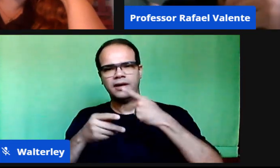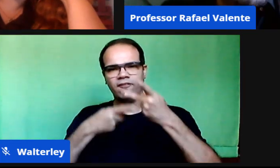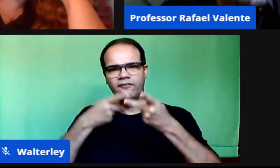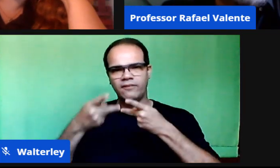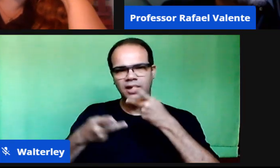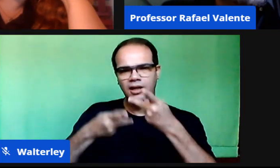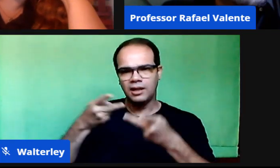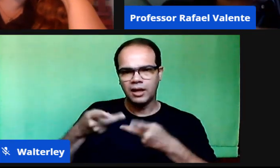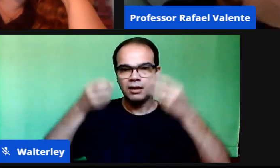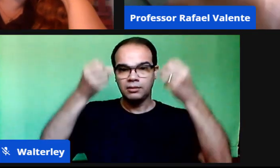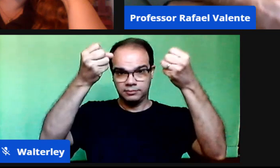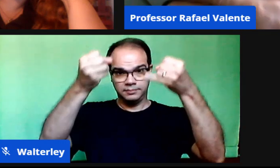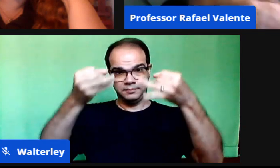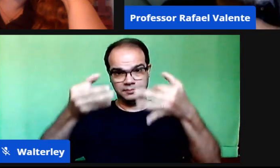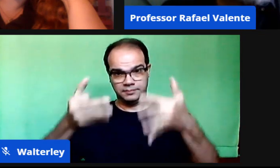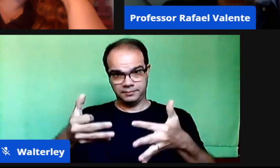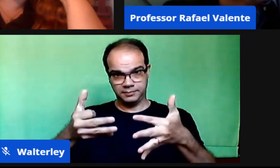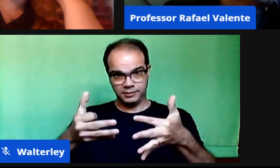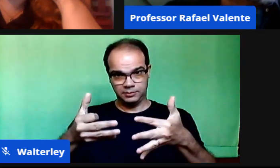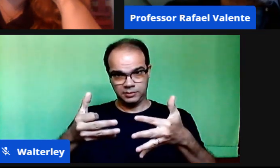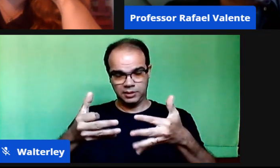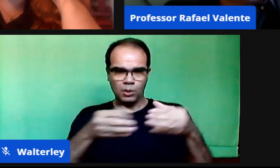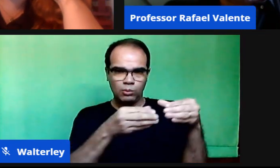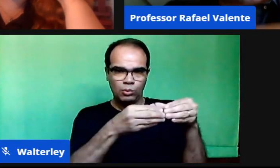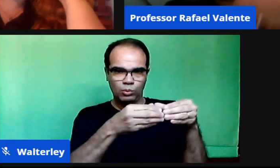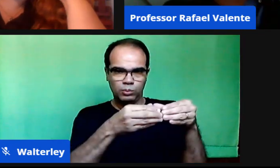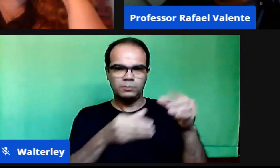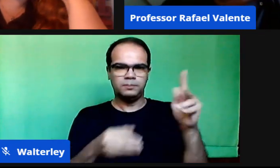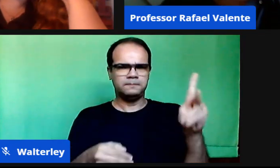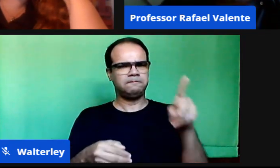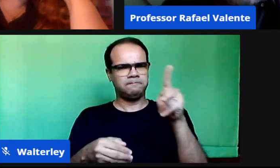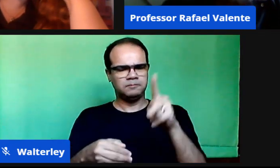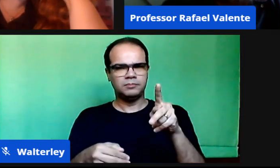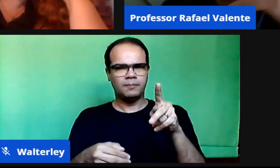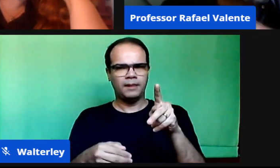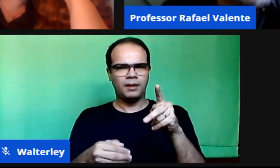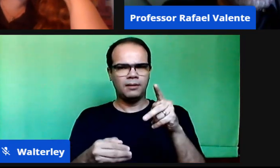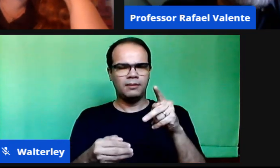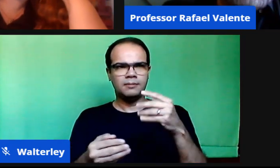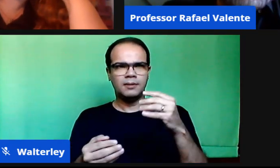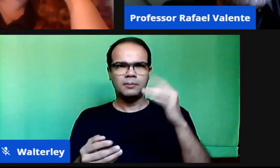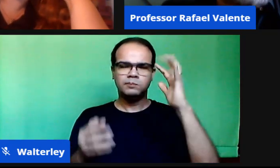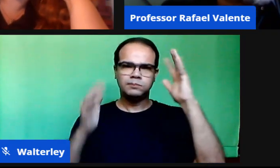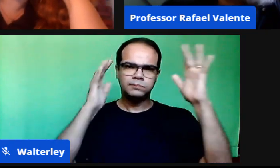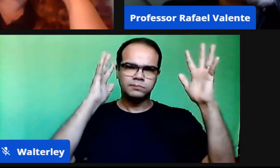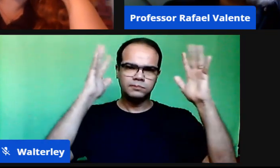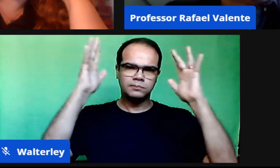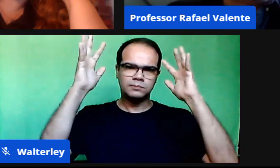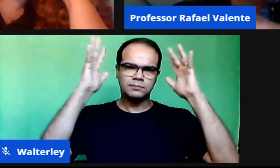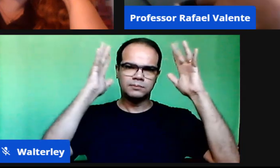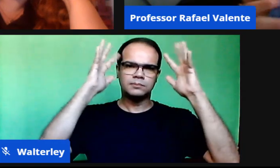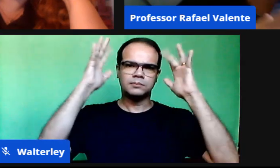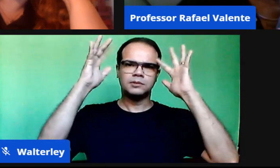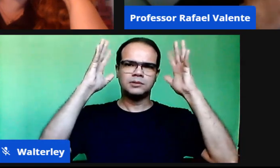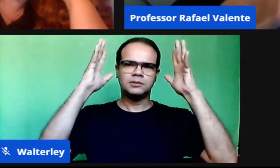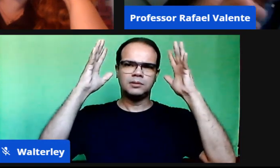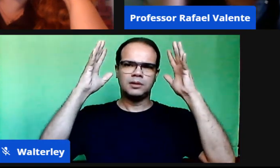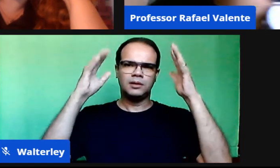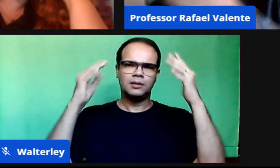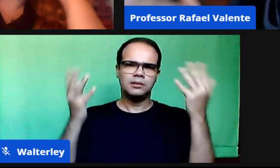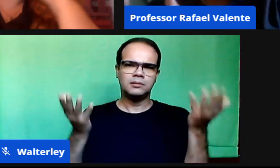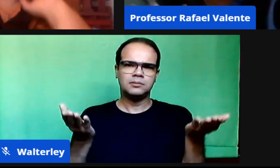conscientizar, né, a nossa classe de professores da importância de refletirmos um pouco sobre essa temática. E eu acho